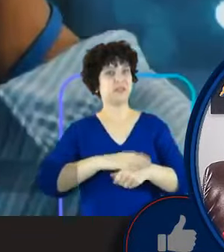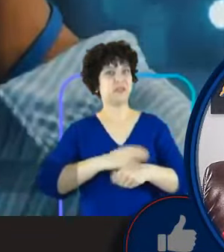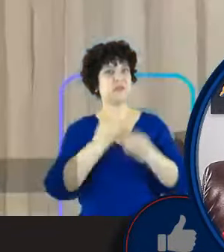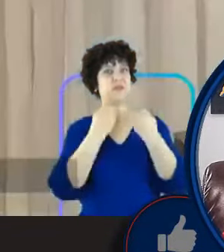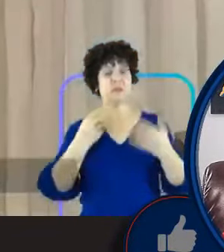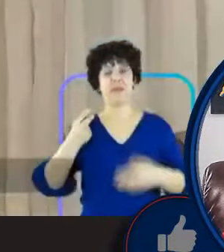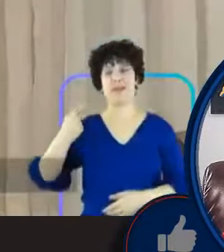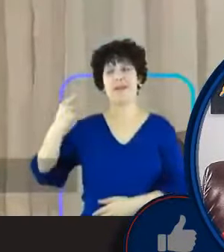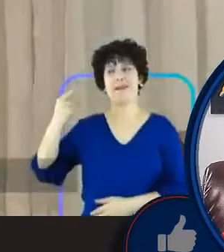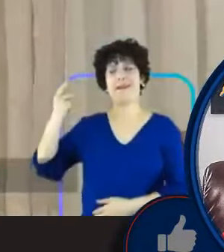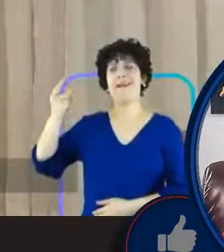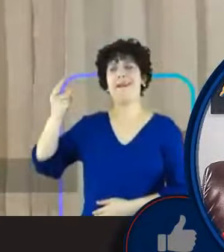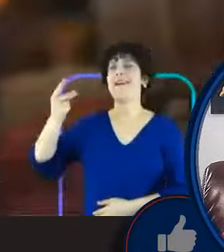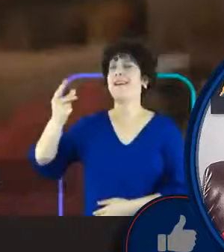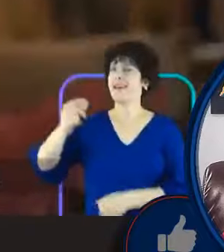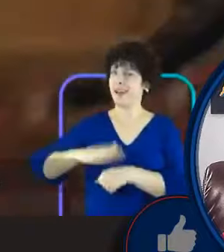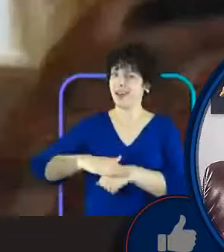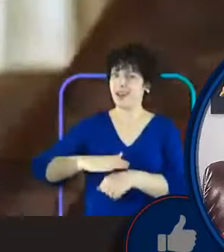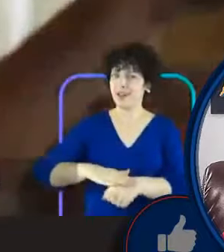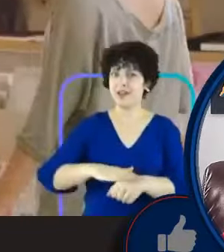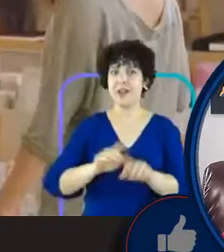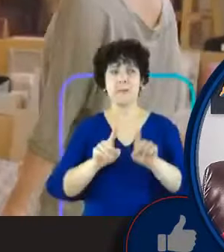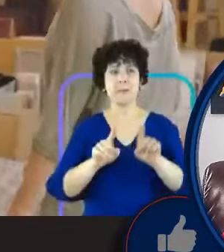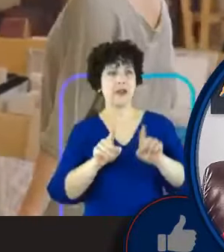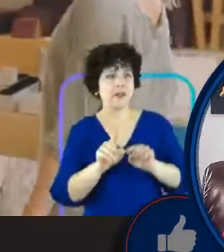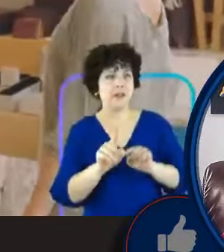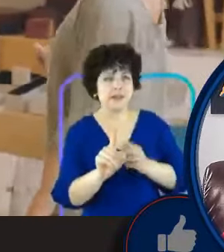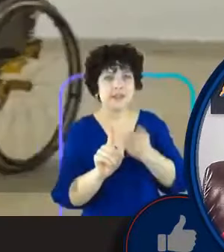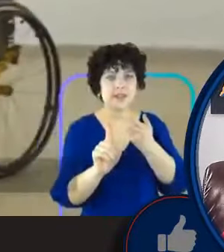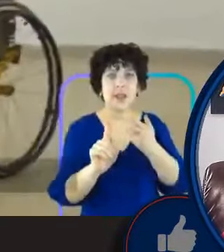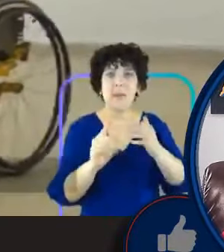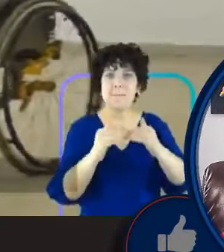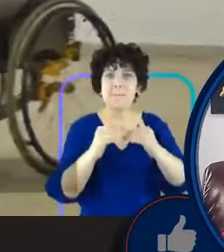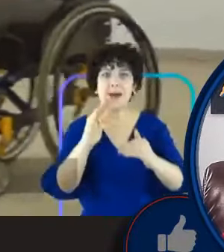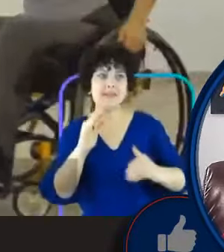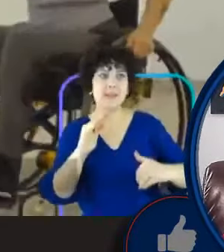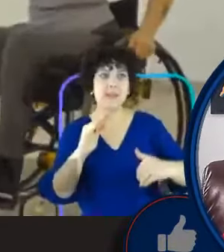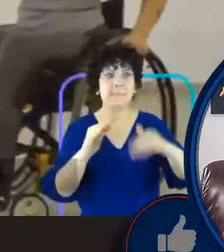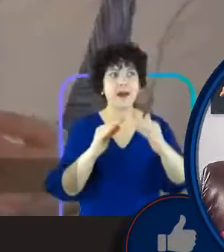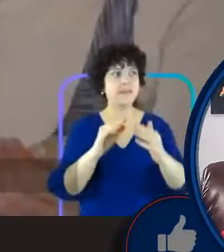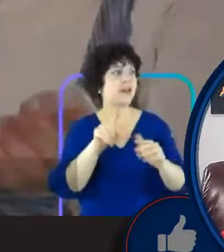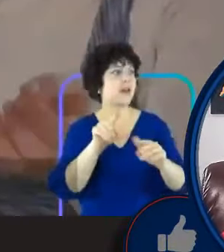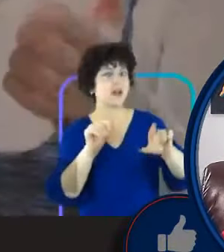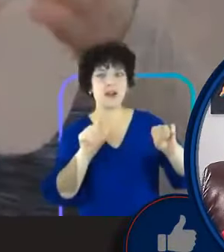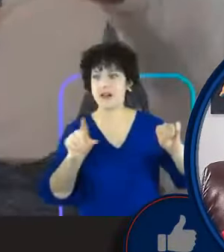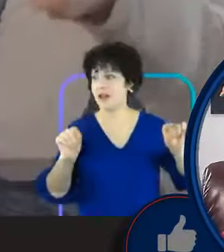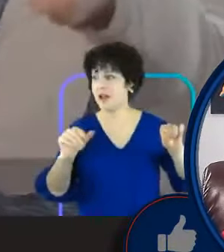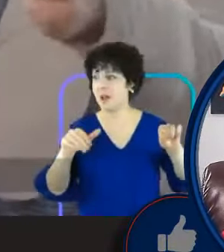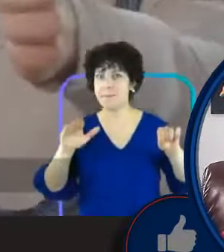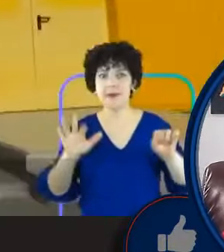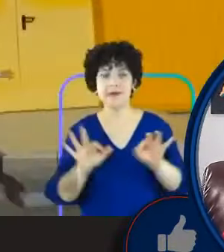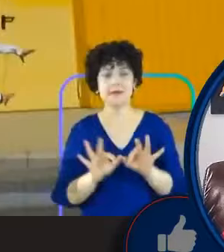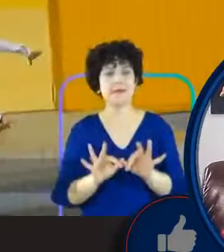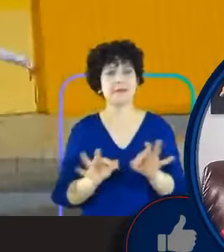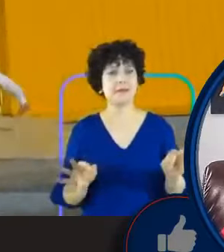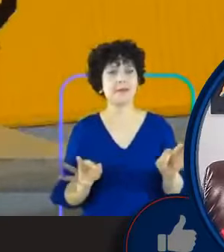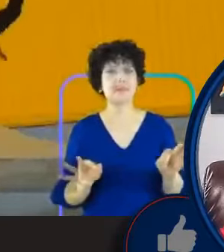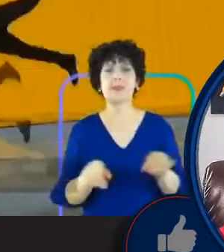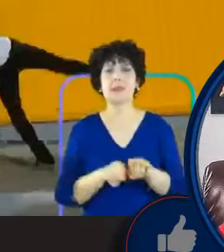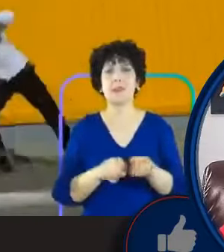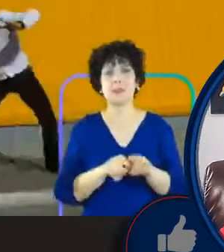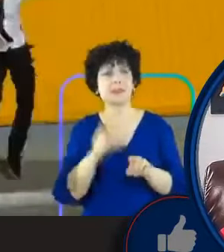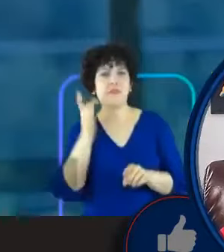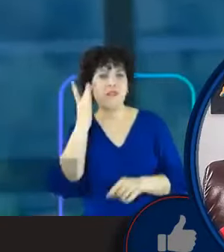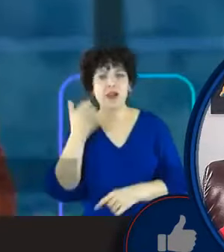faz muito dá like pra ver varejo subir, tempo. Se não der like, ver varejo cair, hein? Mas nós queremos que você tenha cada varejo, vez galera, mais tá